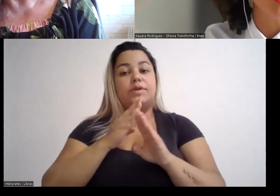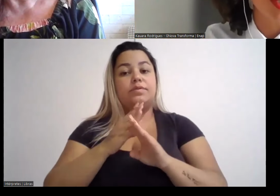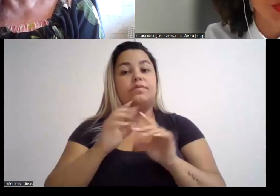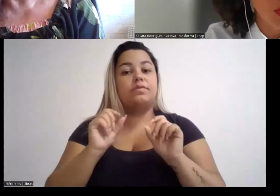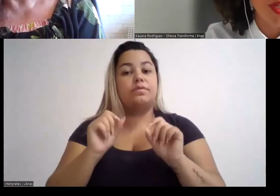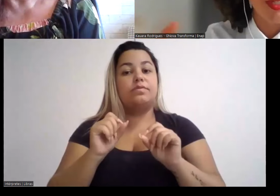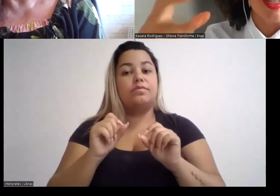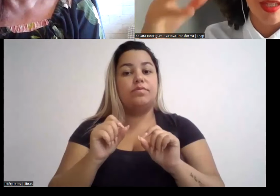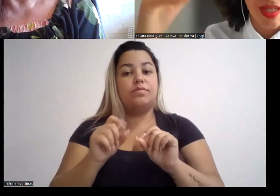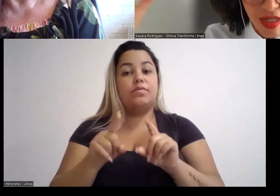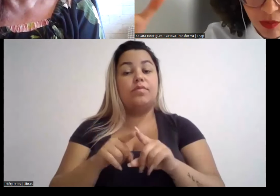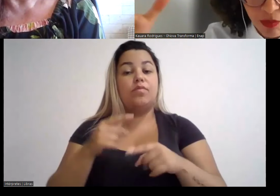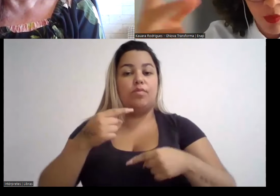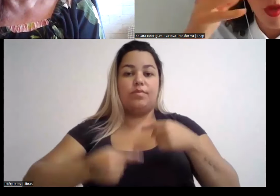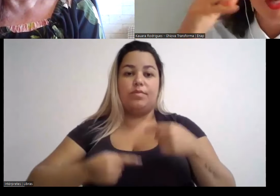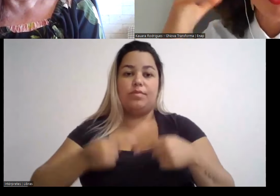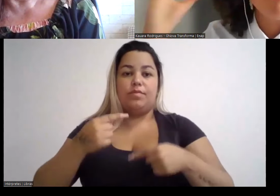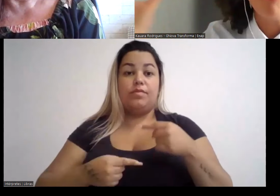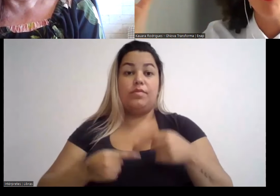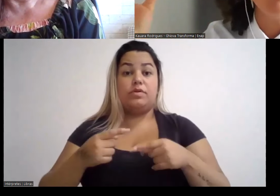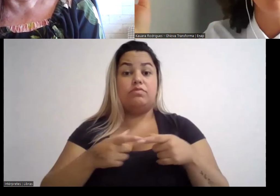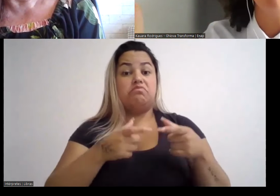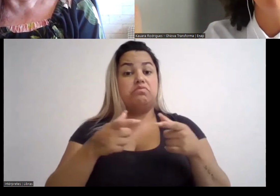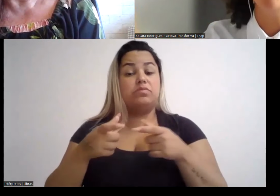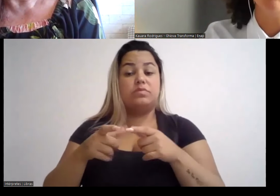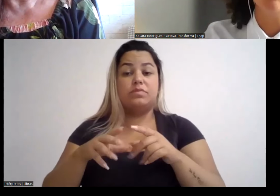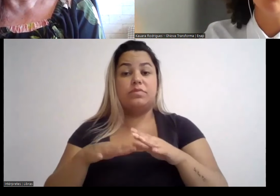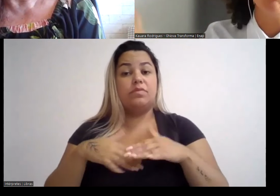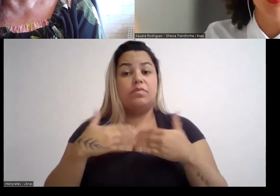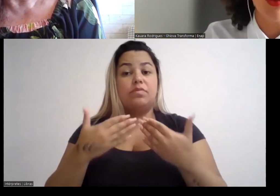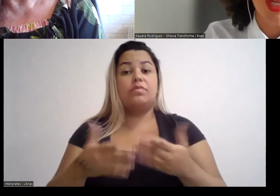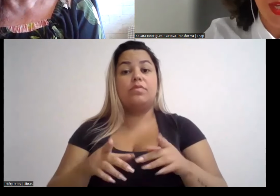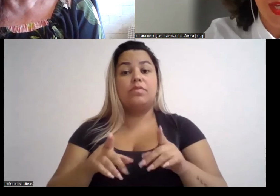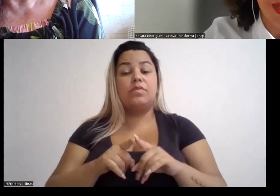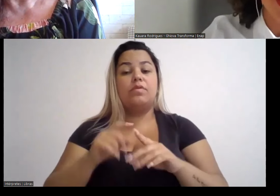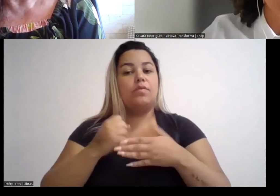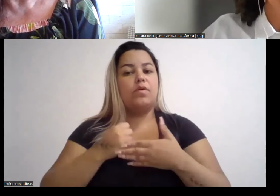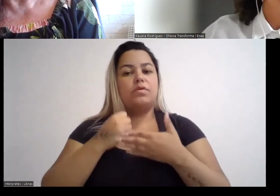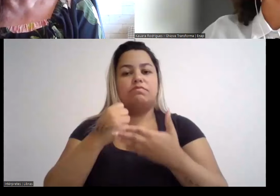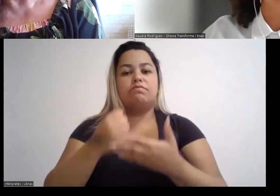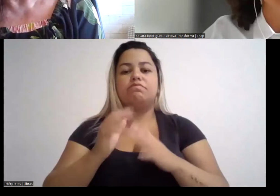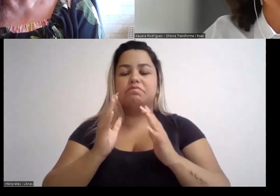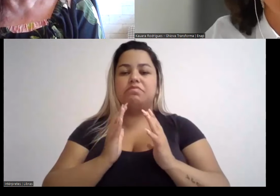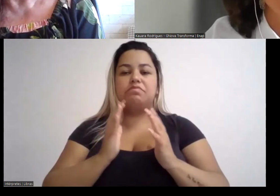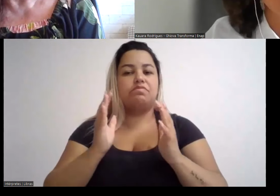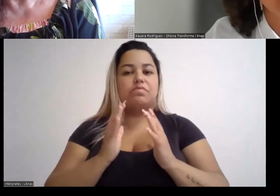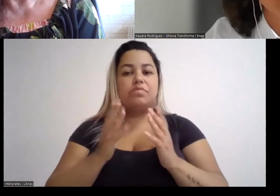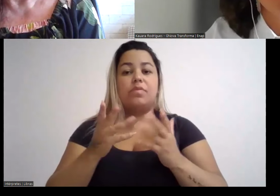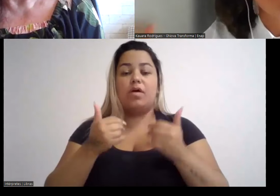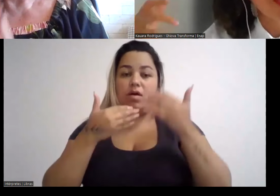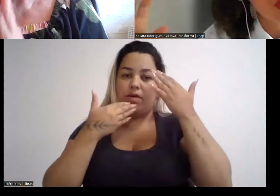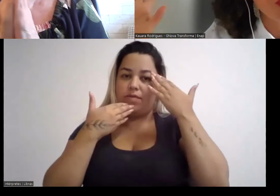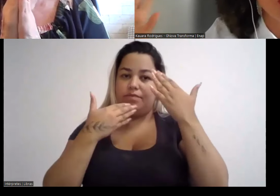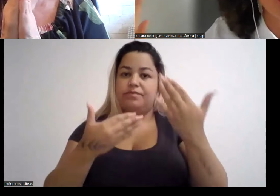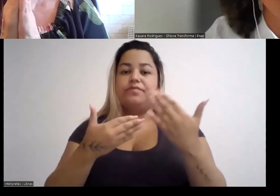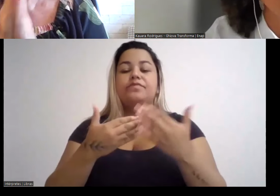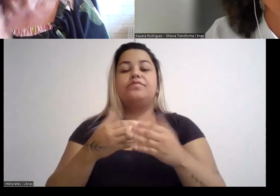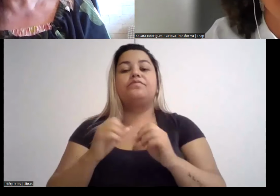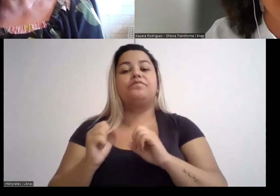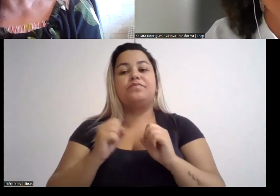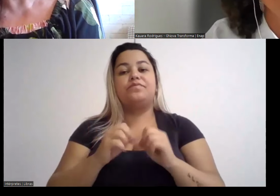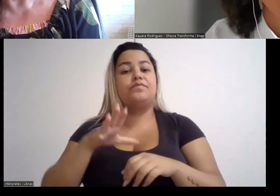pensar políticas públicas nesse campo. Enfim, foram contribuições muito ricas. Te agradeço um monte, a gente poderia ficar te ouvindo